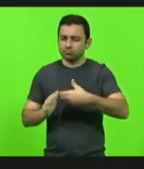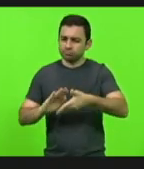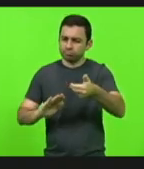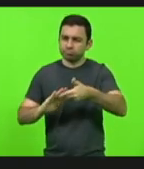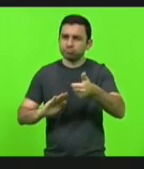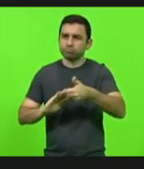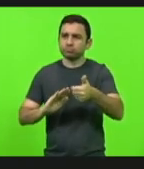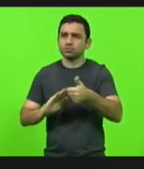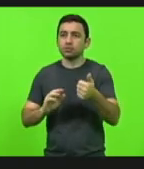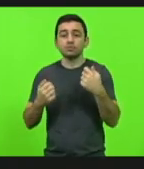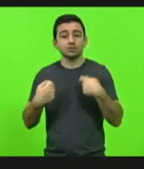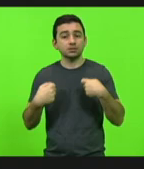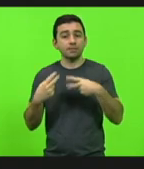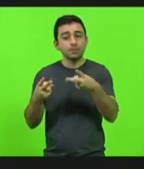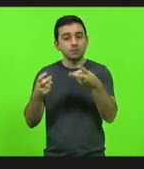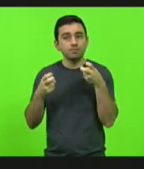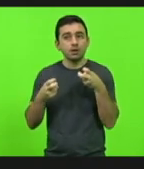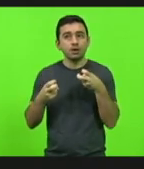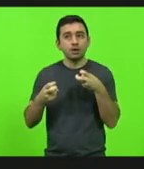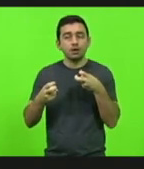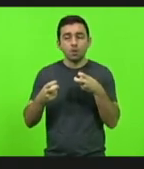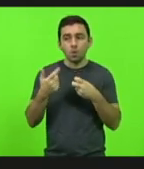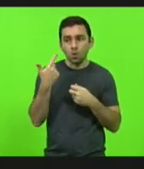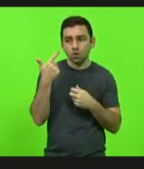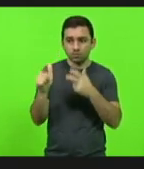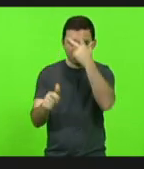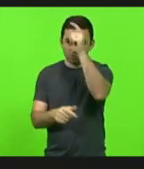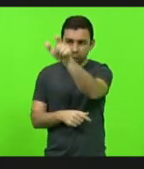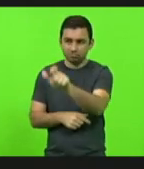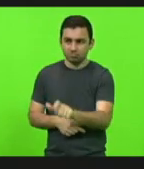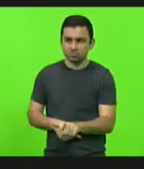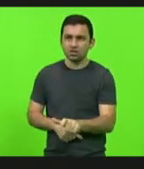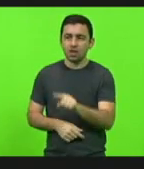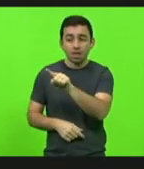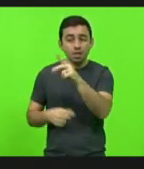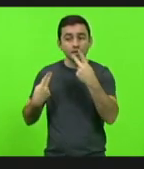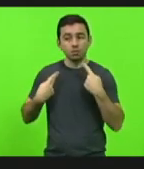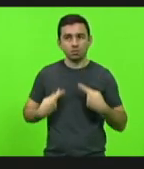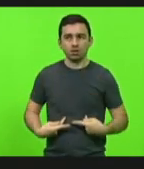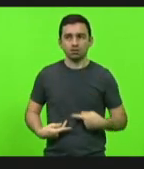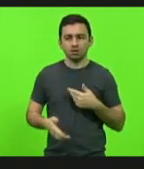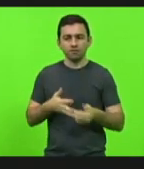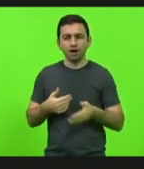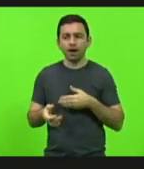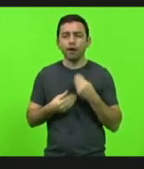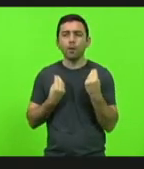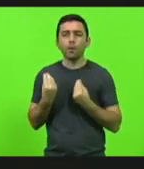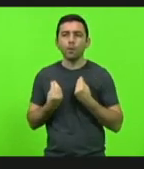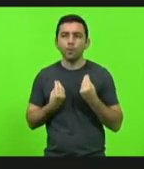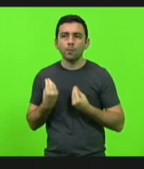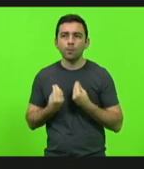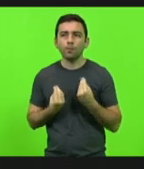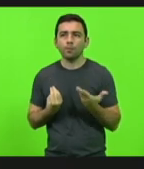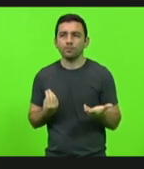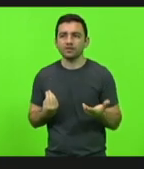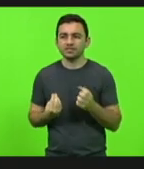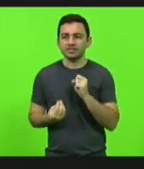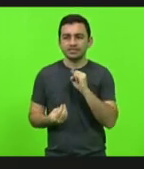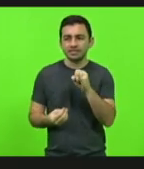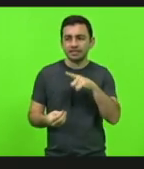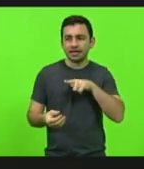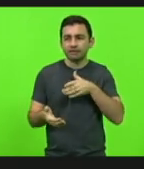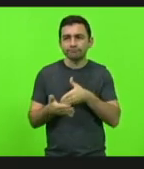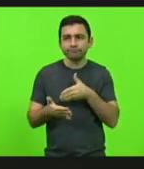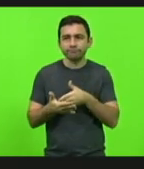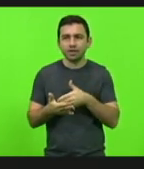perceber no outro a questão do ser humano Independente de como ele é é o de Quais são suas limitações